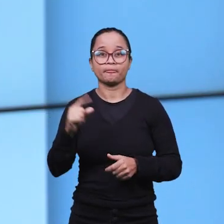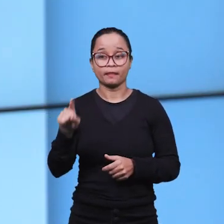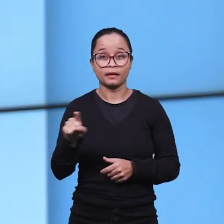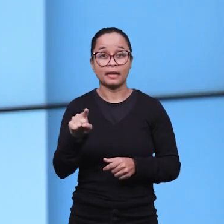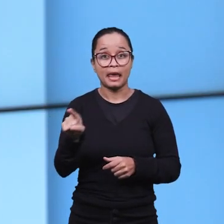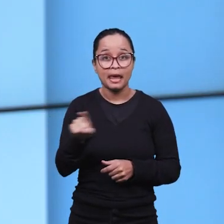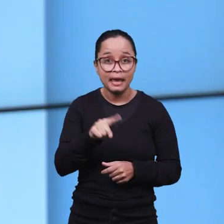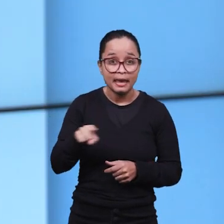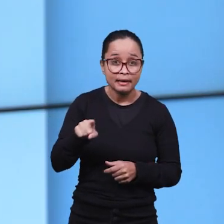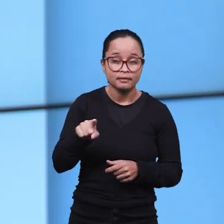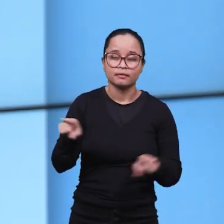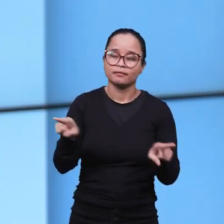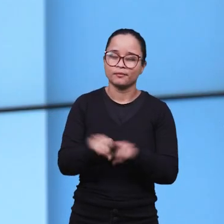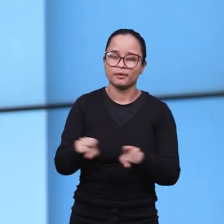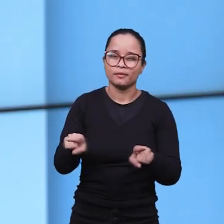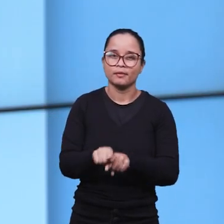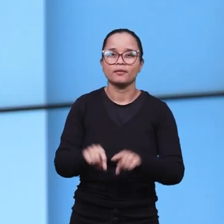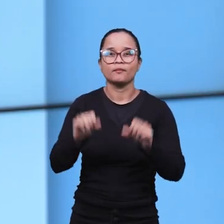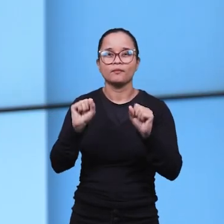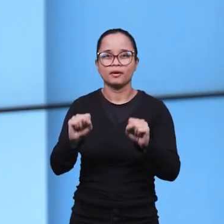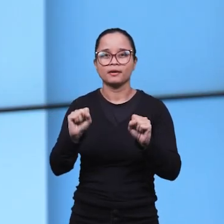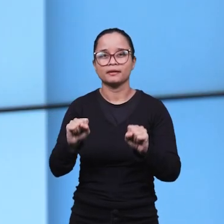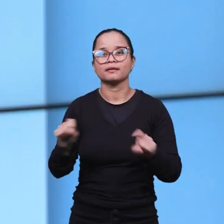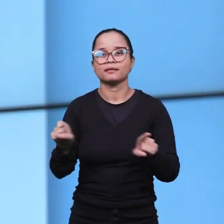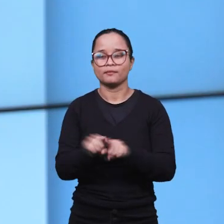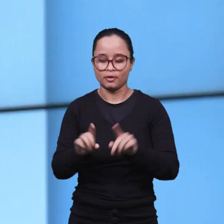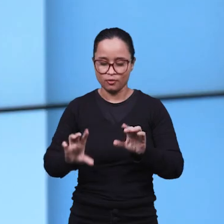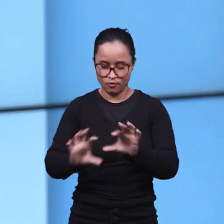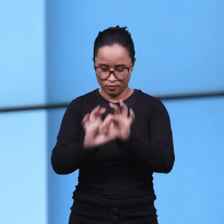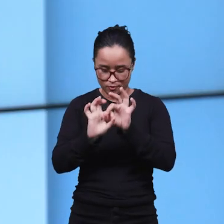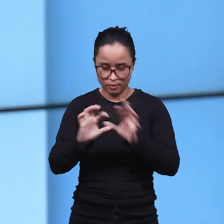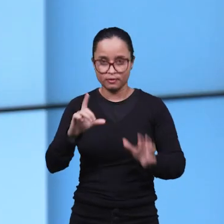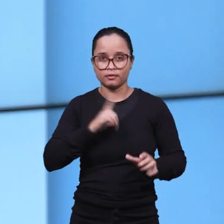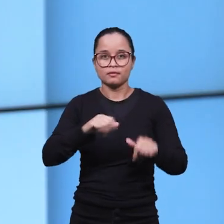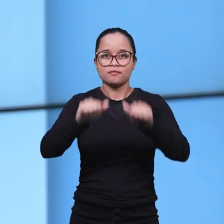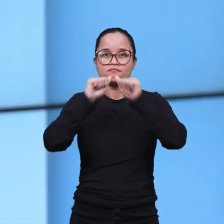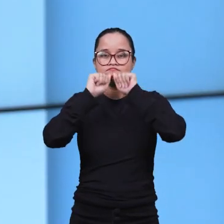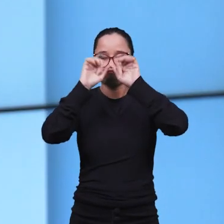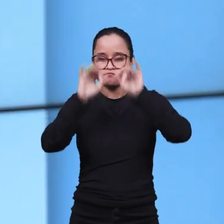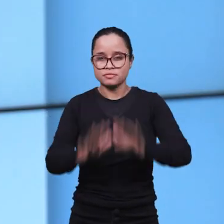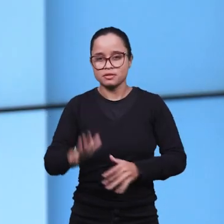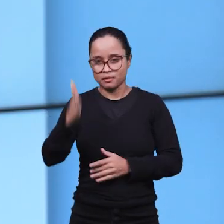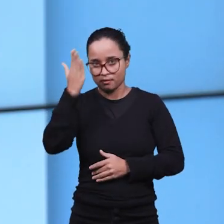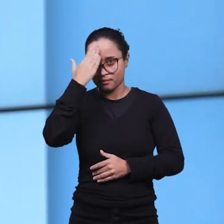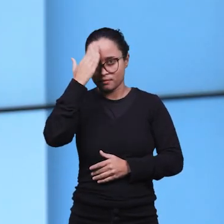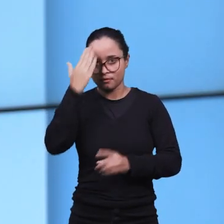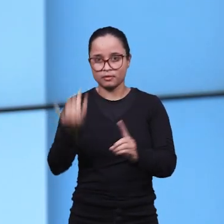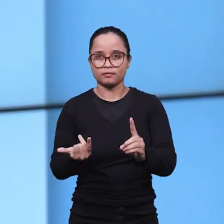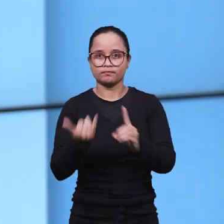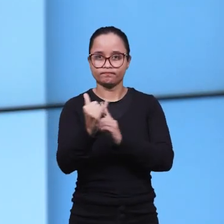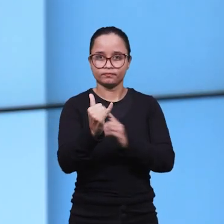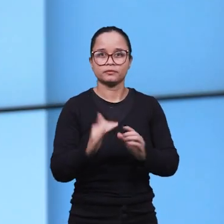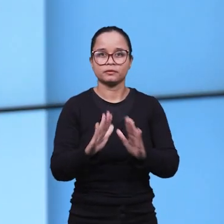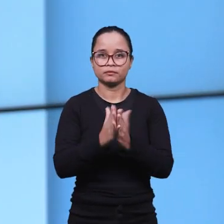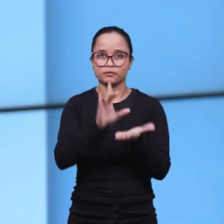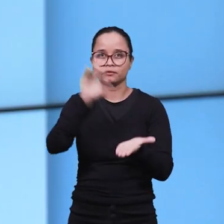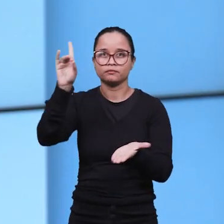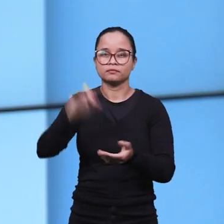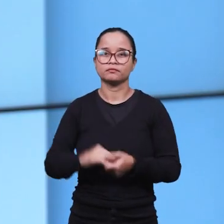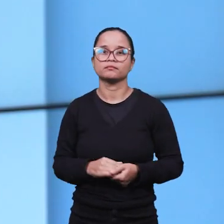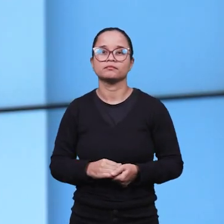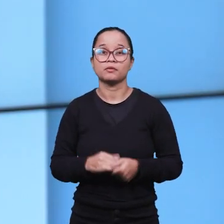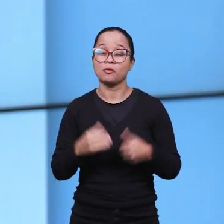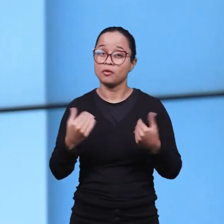eles também possam desfrutar da comunhão e da bênção do entendimento profético da Palavra de